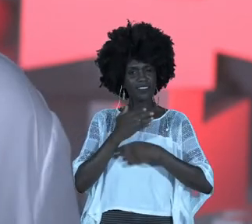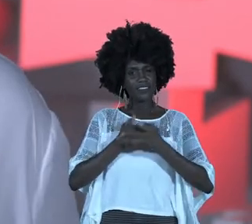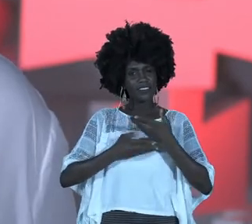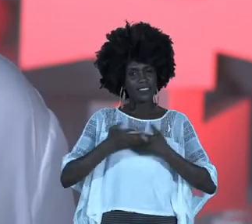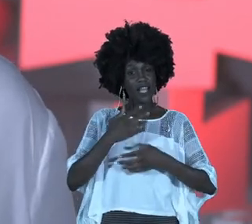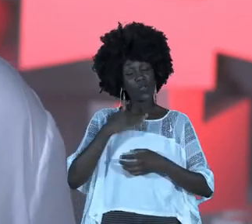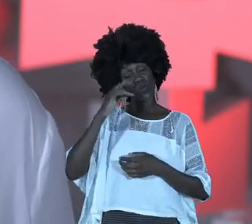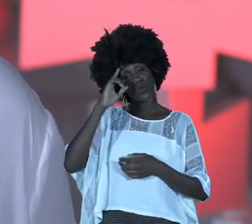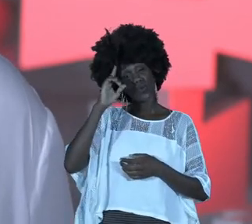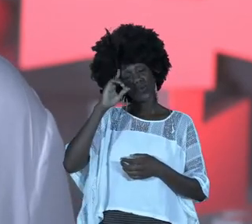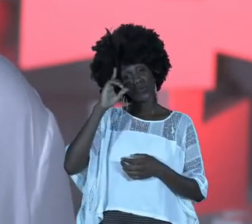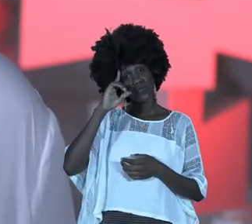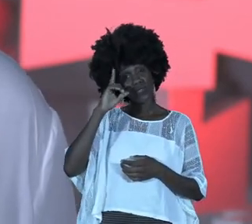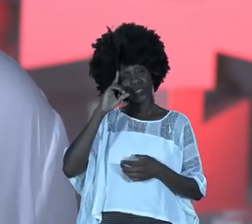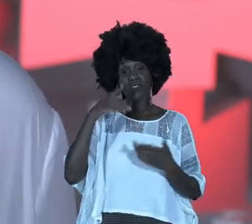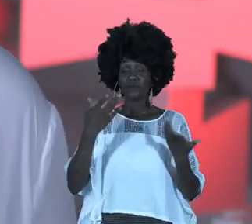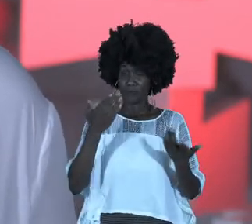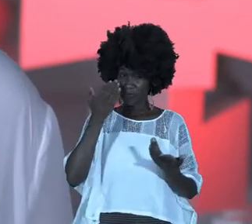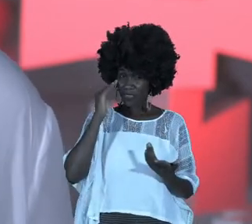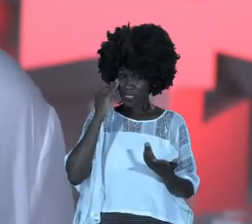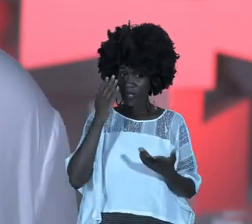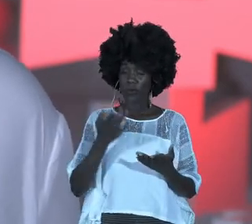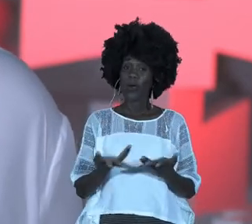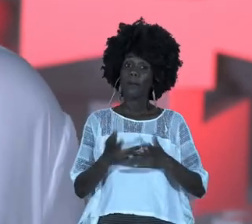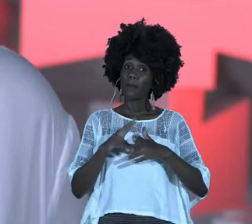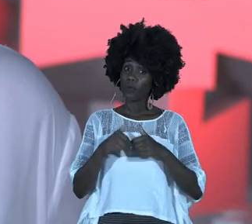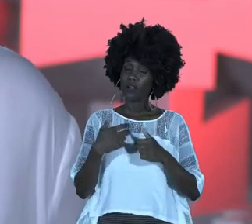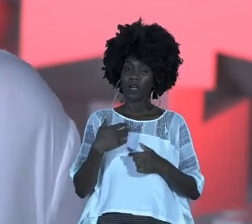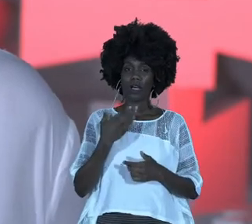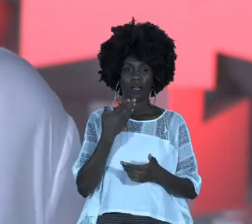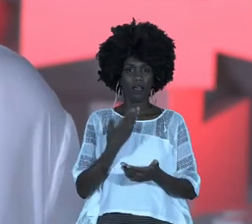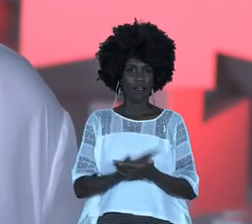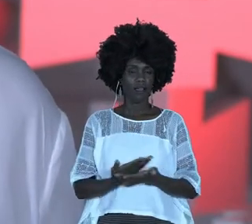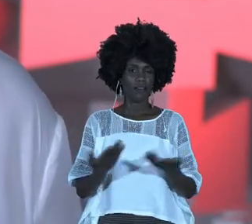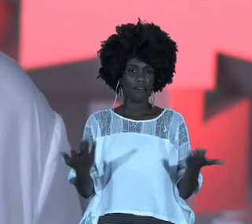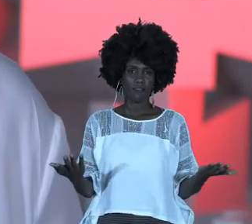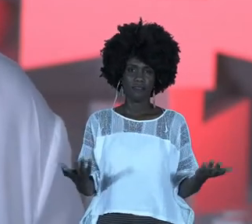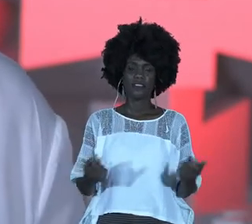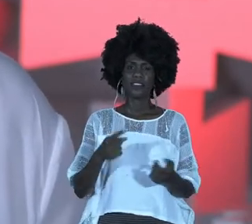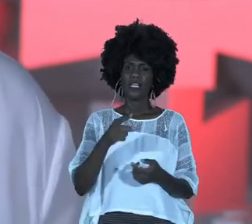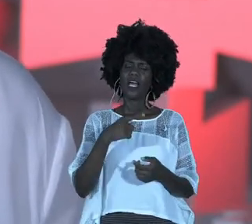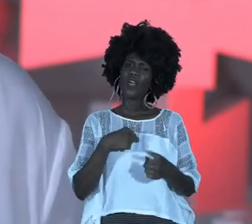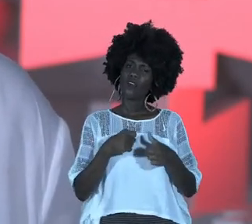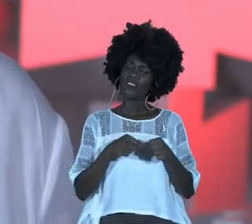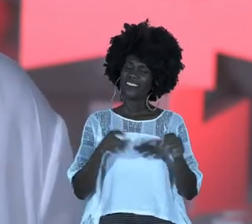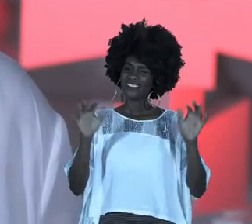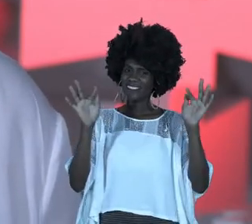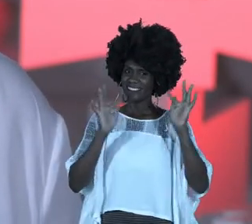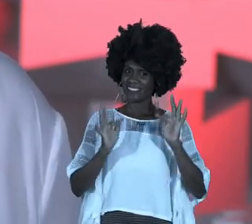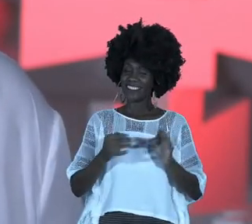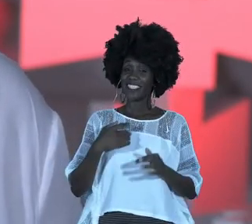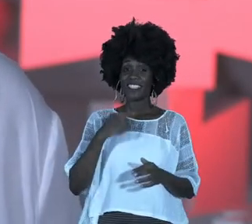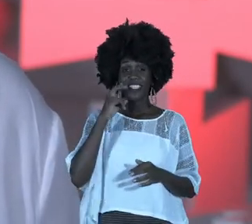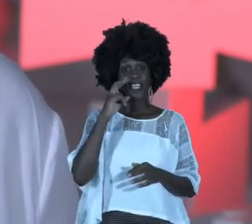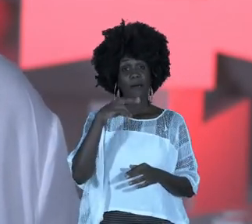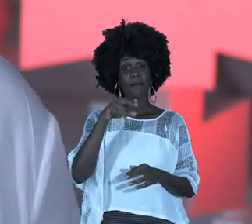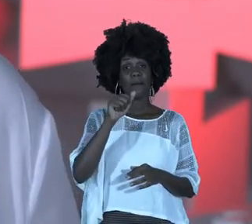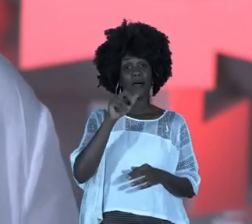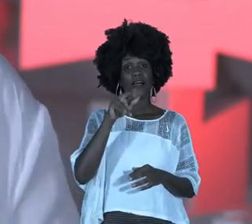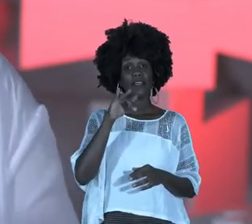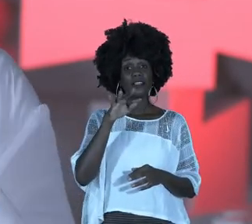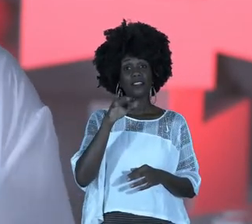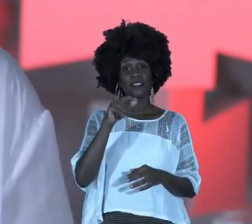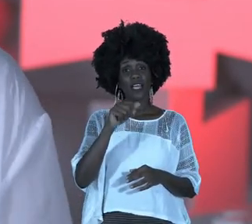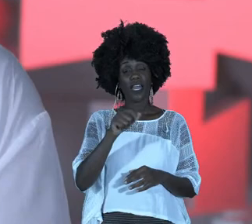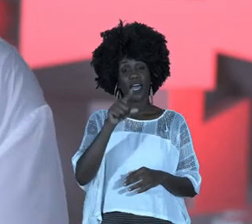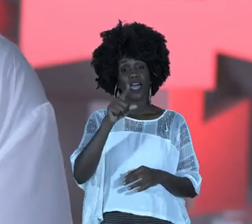circulação cotidiana. Entendeu? Então, eu acho fantástico. Eu fiquei muito feliz. Maristela defendeu o doutorado